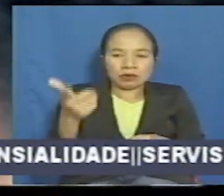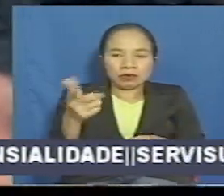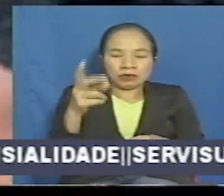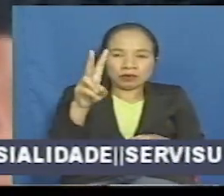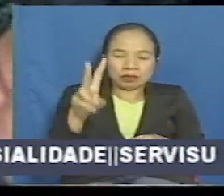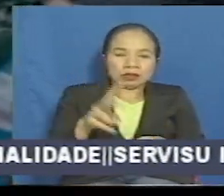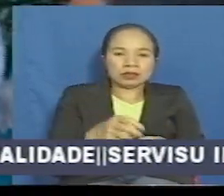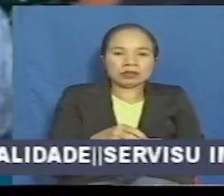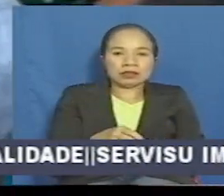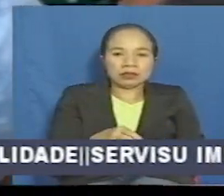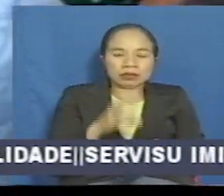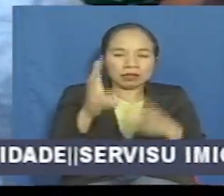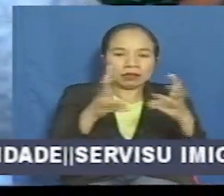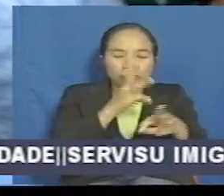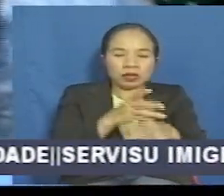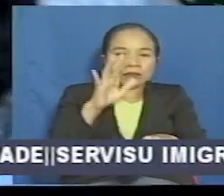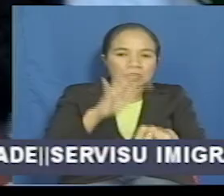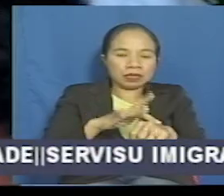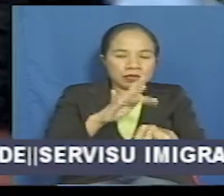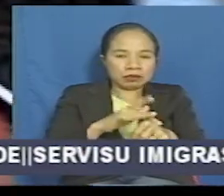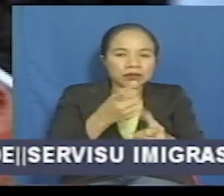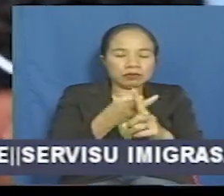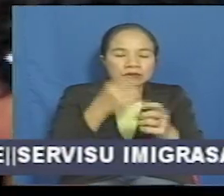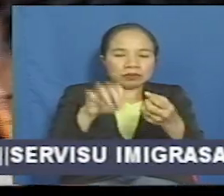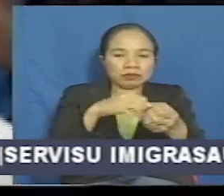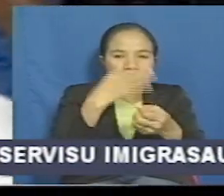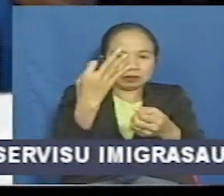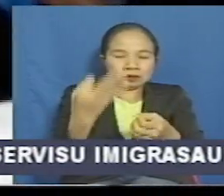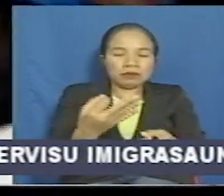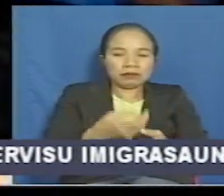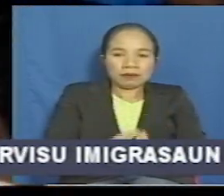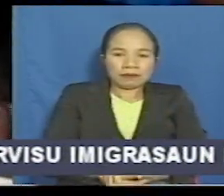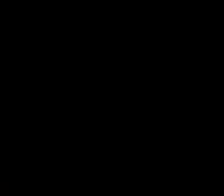ona husi COVID. Candido Alves, Miguel Faluchai, RTTL.